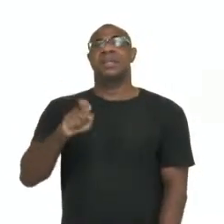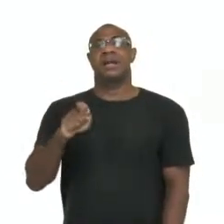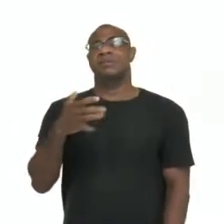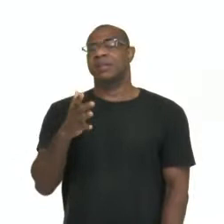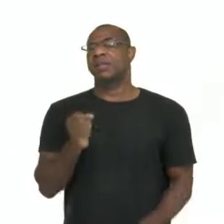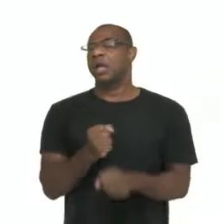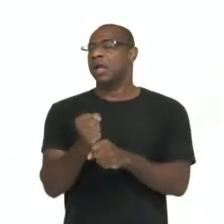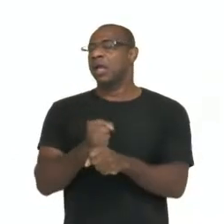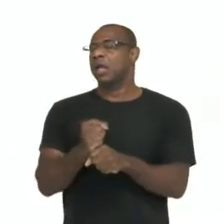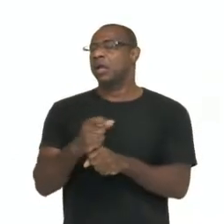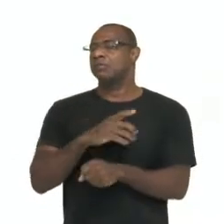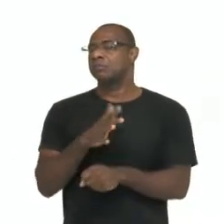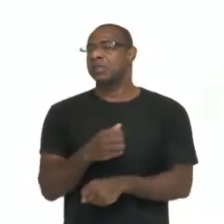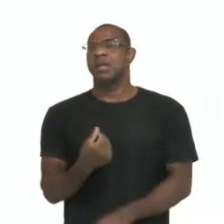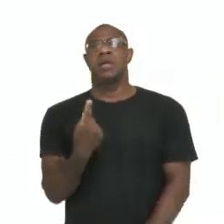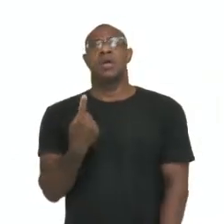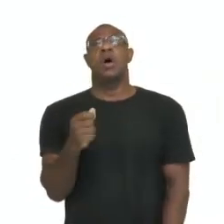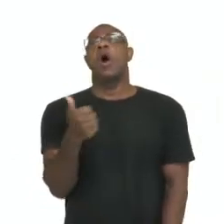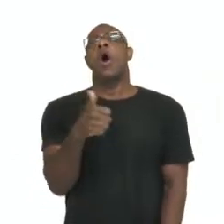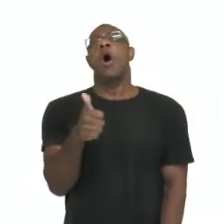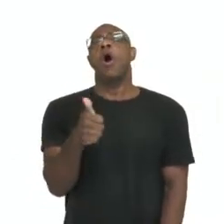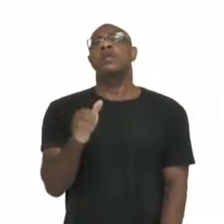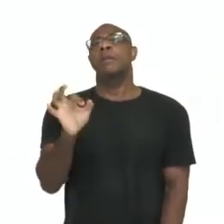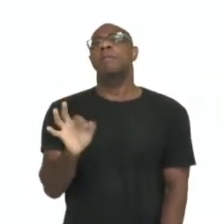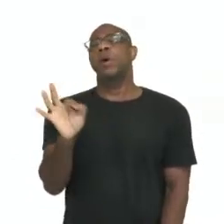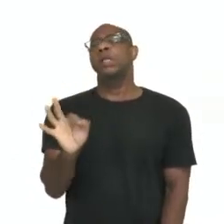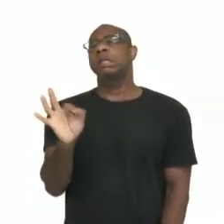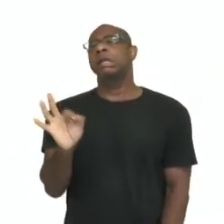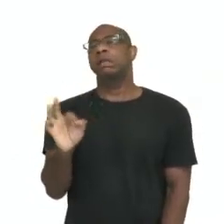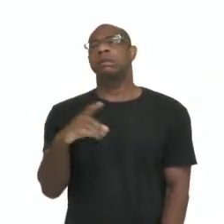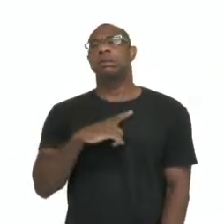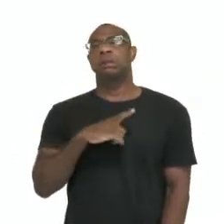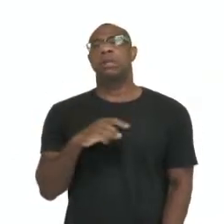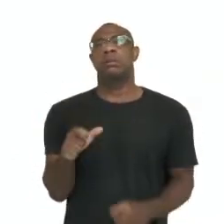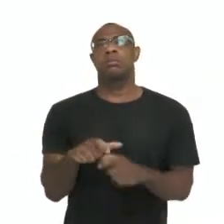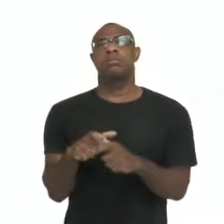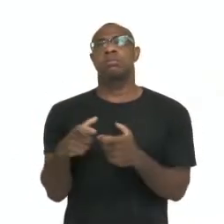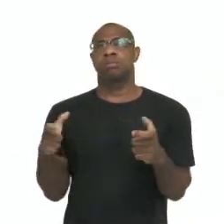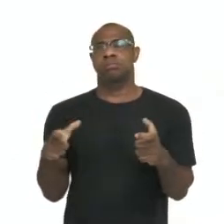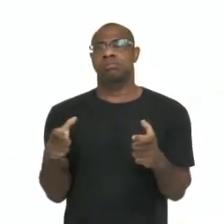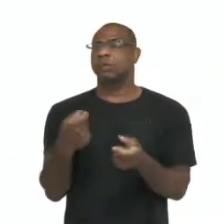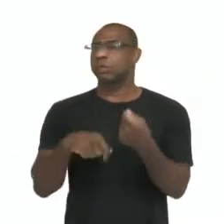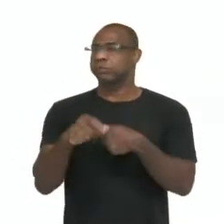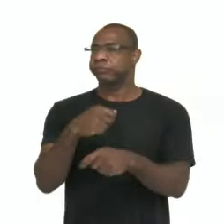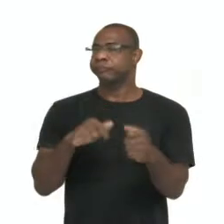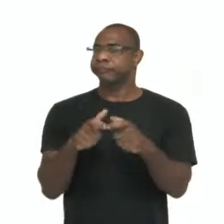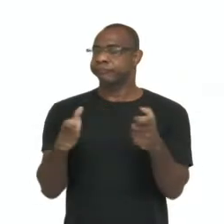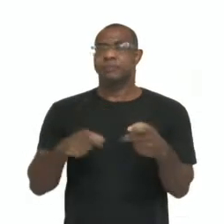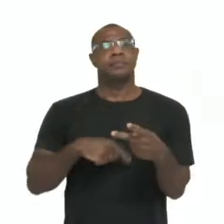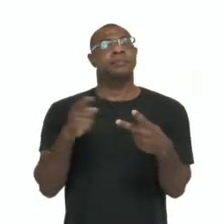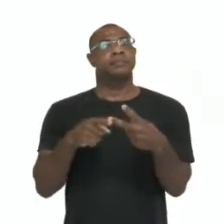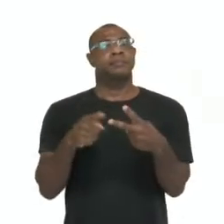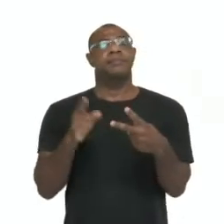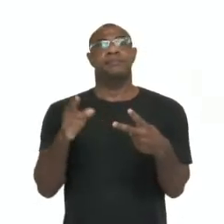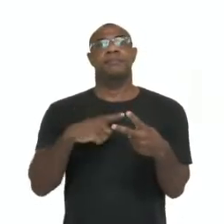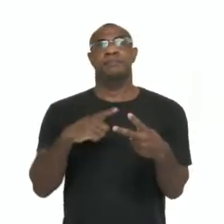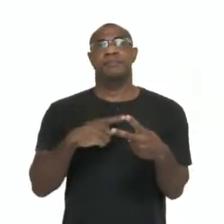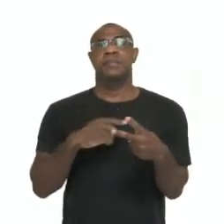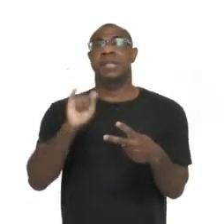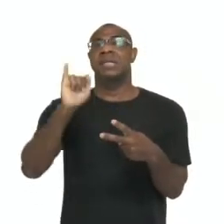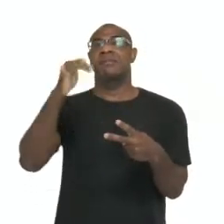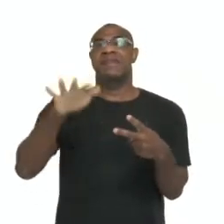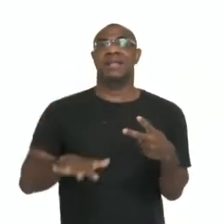anual de cerca de 11%. Então, um grande crescimento econômico anual. Ainda, índices de